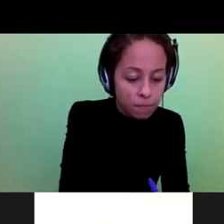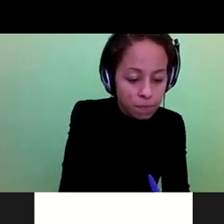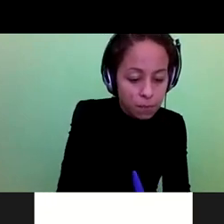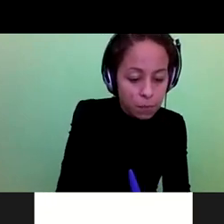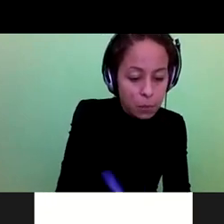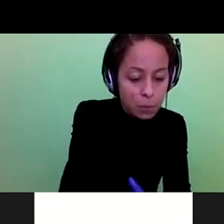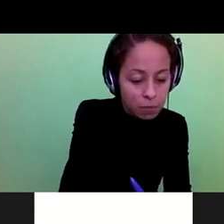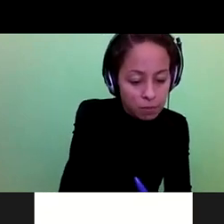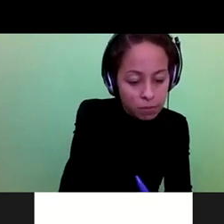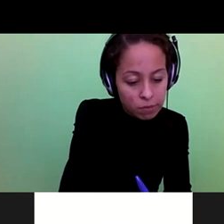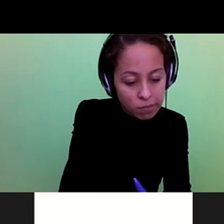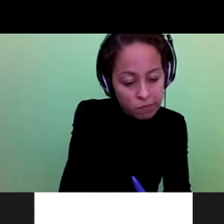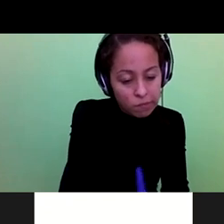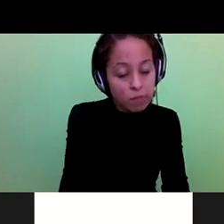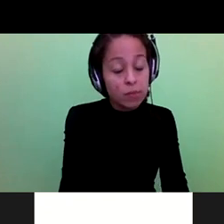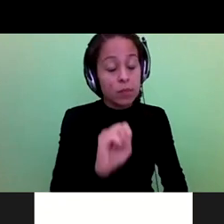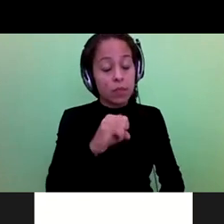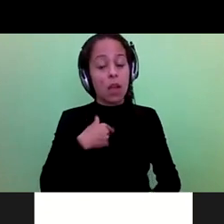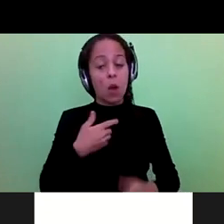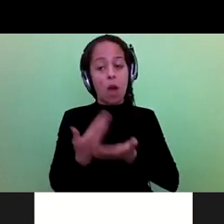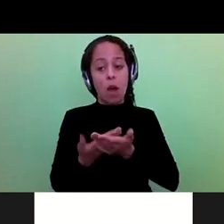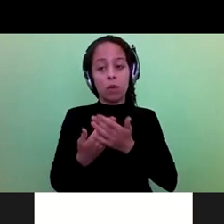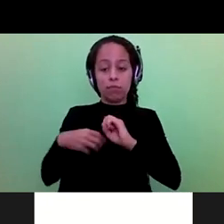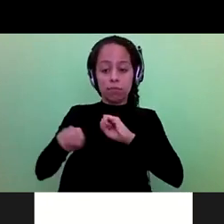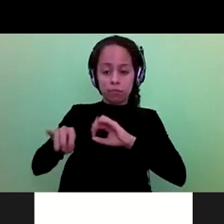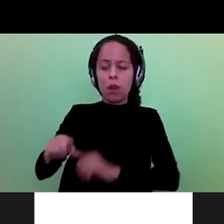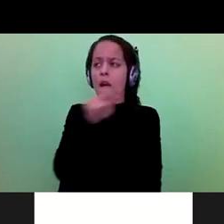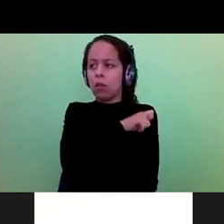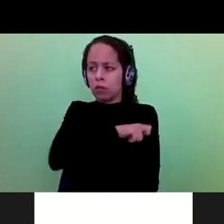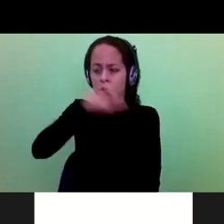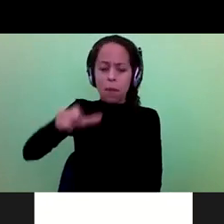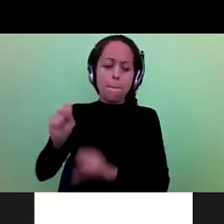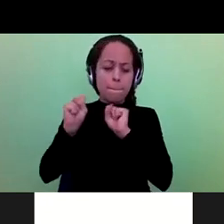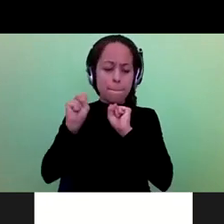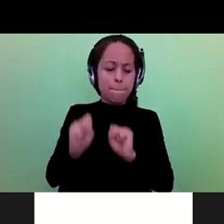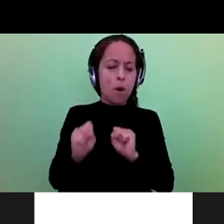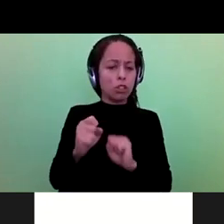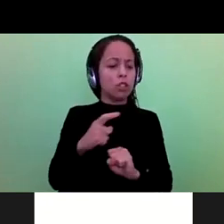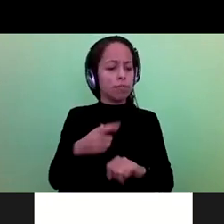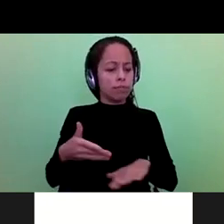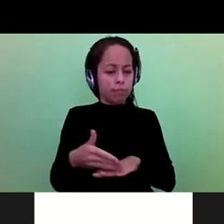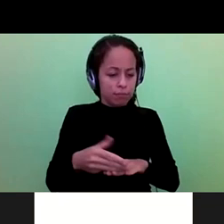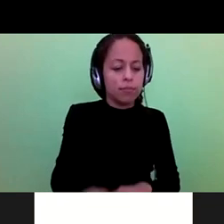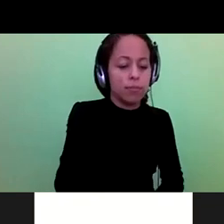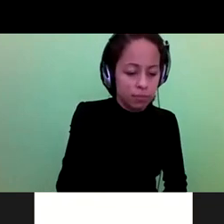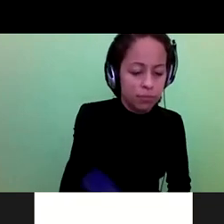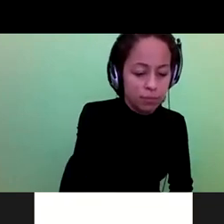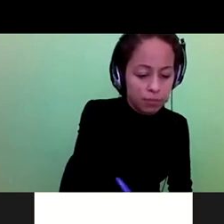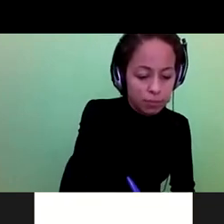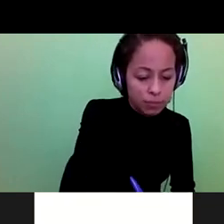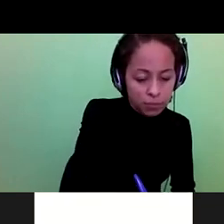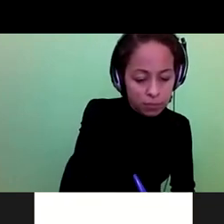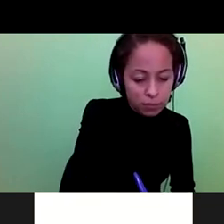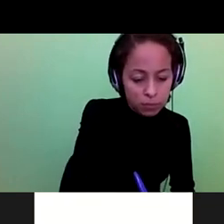claro que o meu aluno tem a possibilidade de participação, eu espero que o meu aluno participe, eu incentivo que o meu aluno